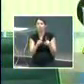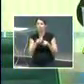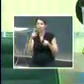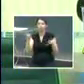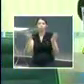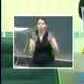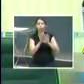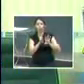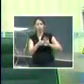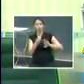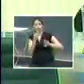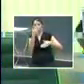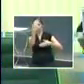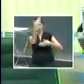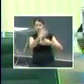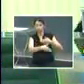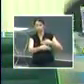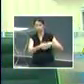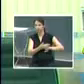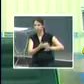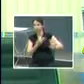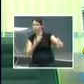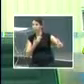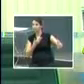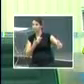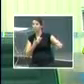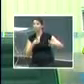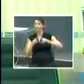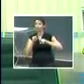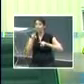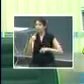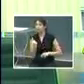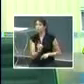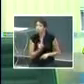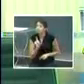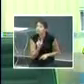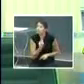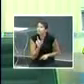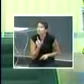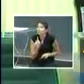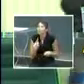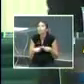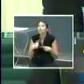porta, só para você entender que sem ele, nada você pode fazer.